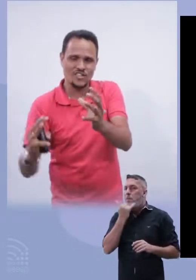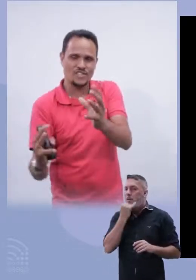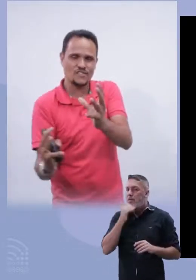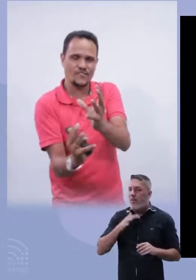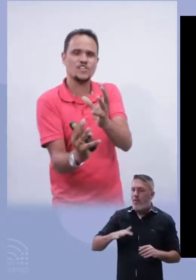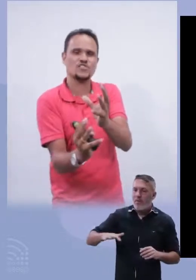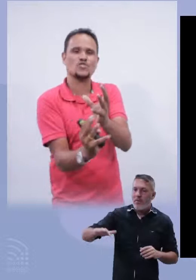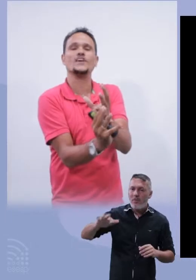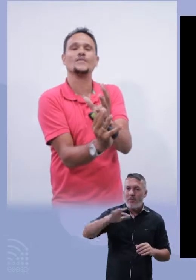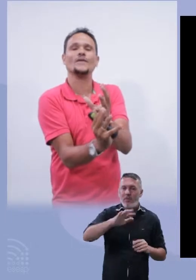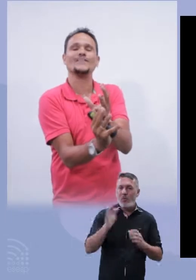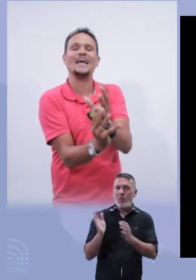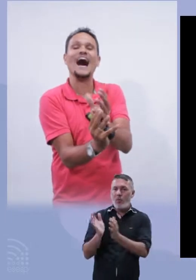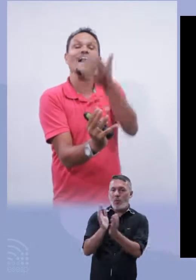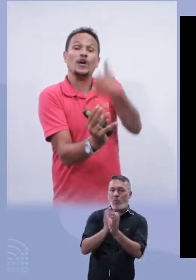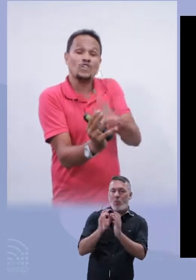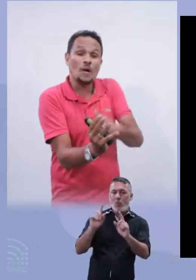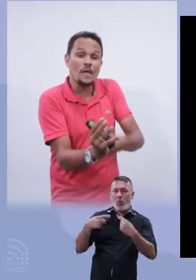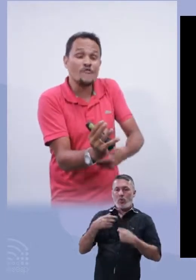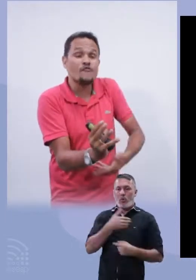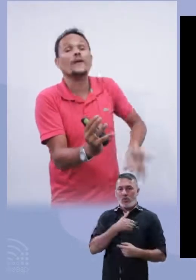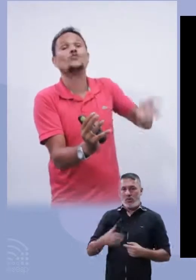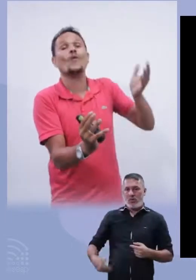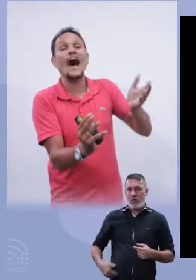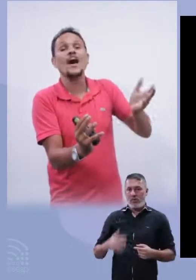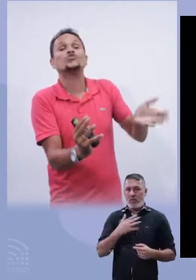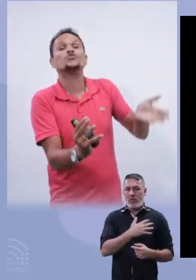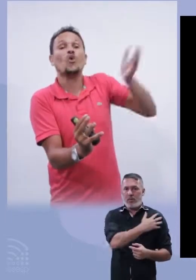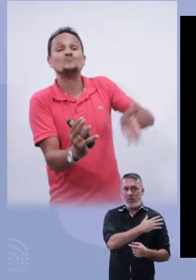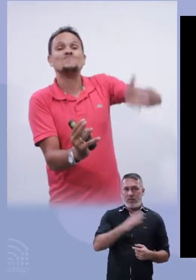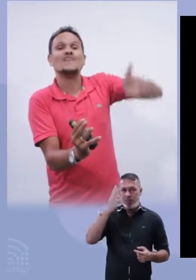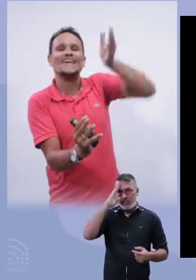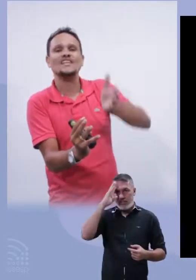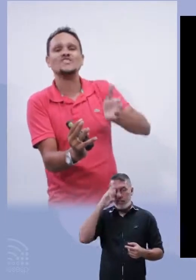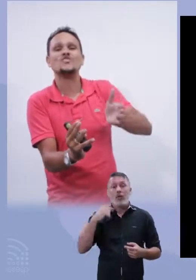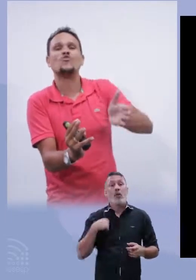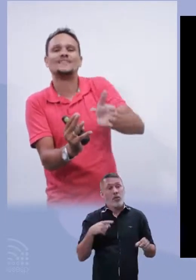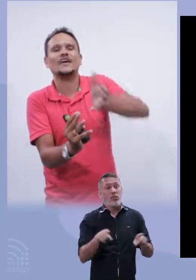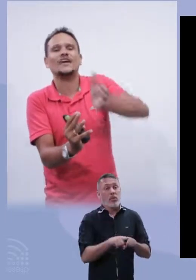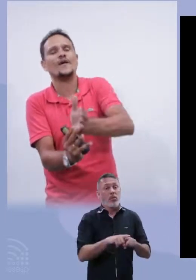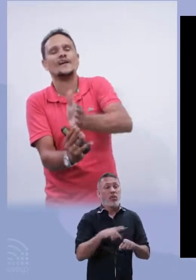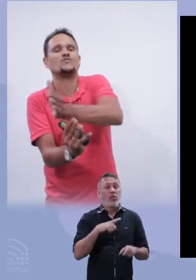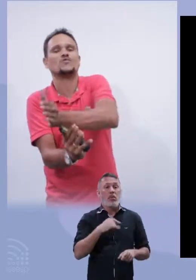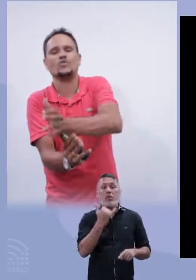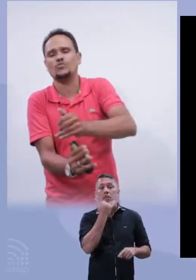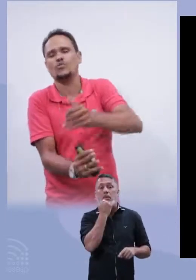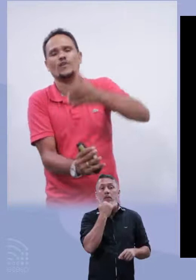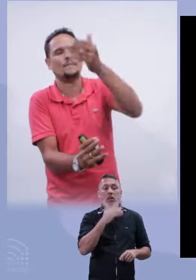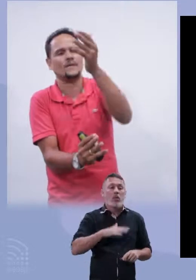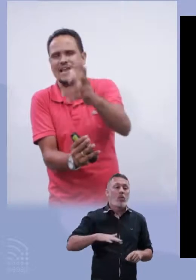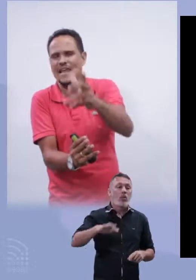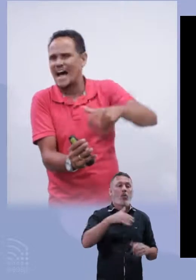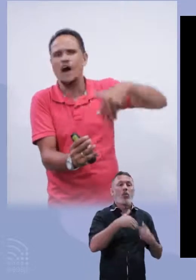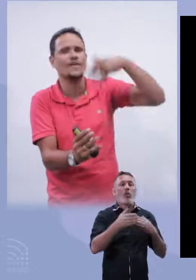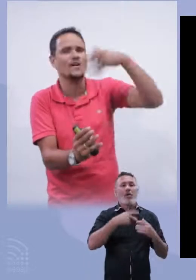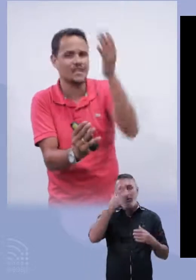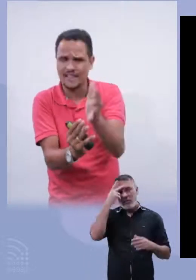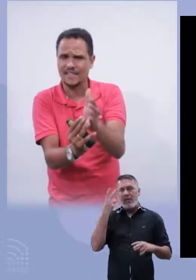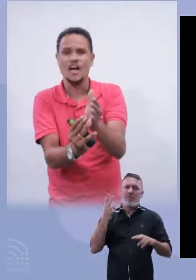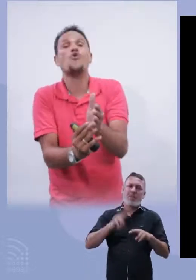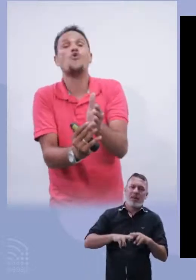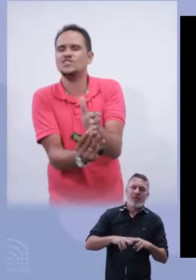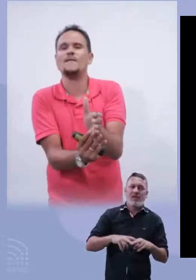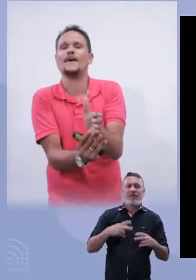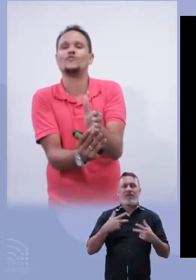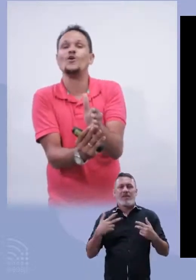quem batia de frente com o regime militar, eu também vou perdoar todos aqueles que cometeram qualquer tipo de tortura, prisão ilegal,